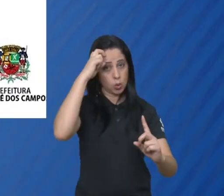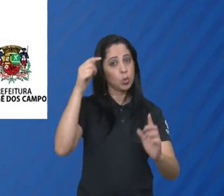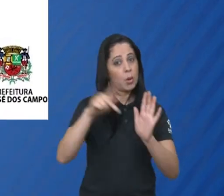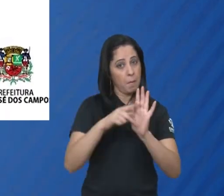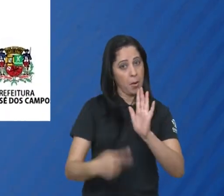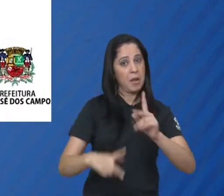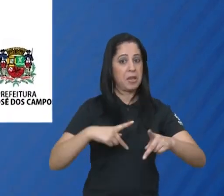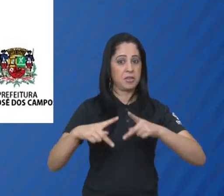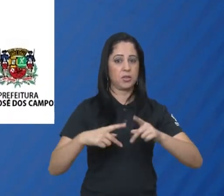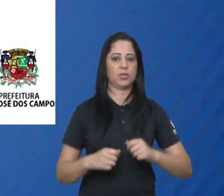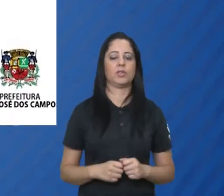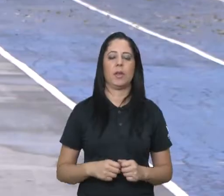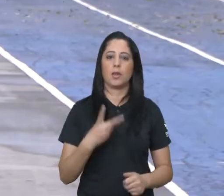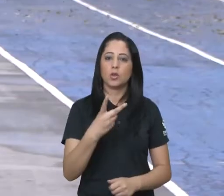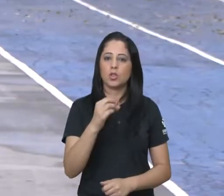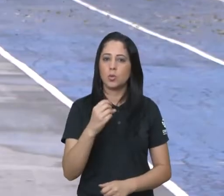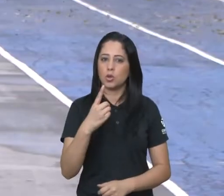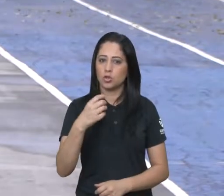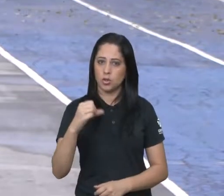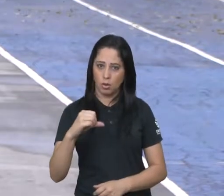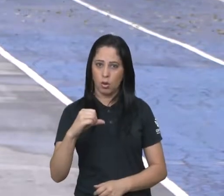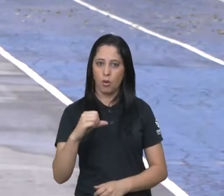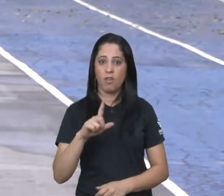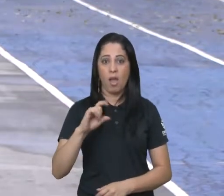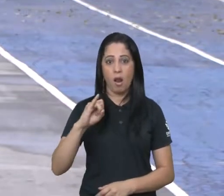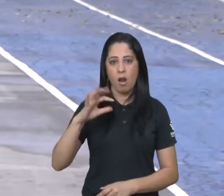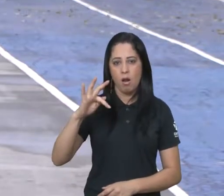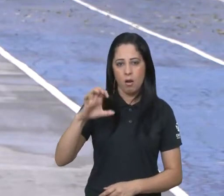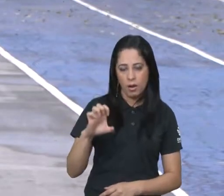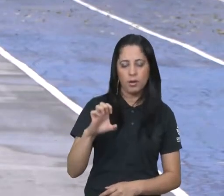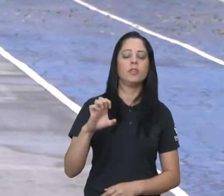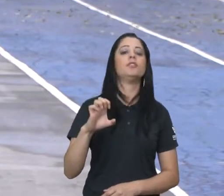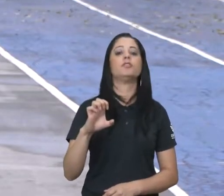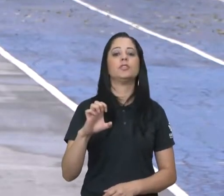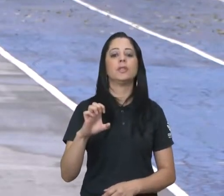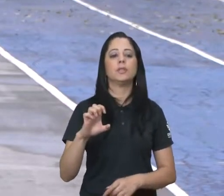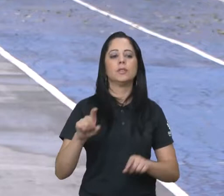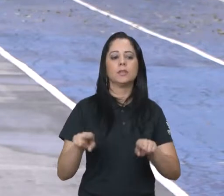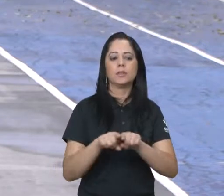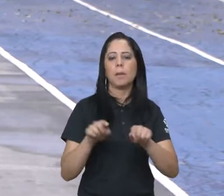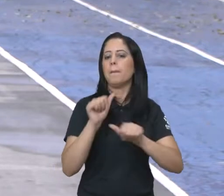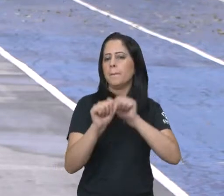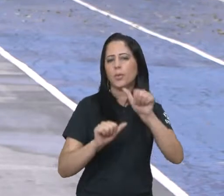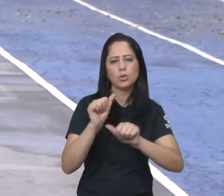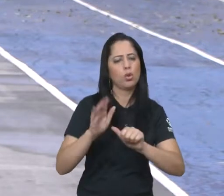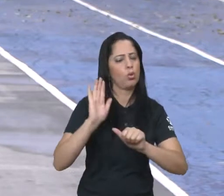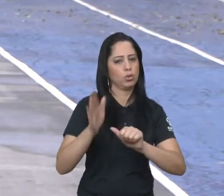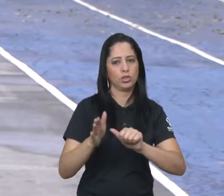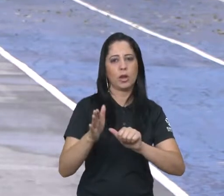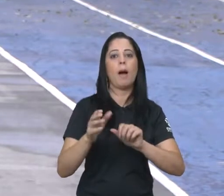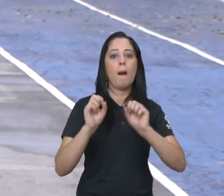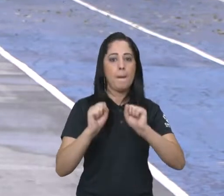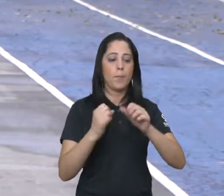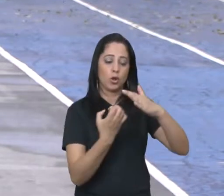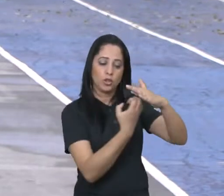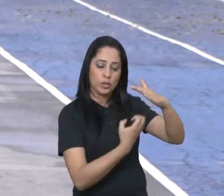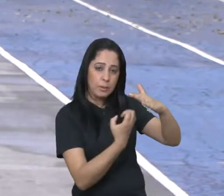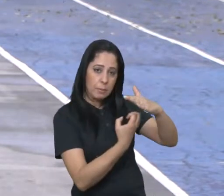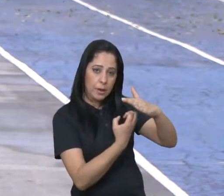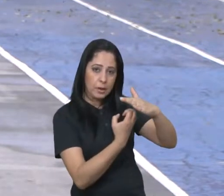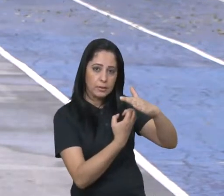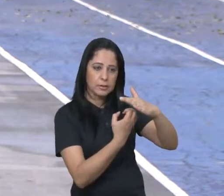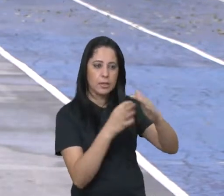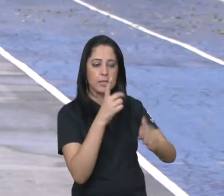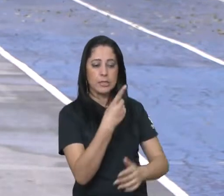artísticos culturais da cidade. Em 2019, a LIFE passou por alterações que possibilitaram incentivadores, pessoas físicas